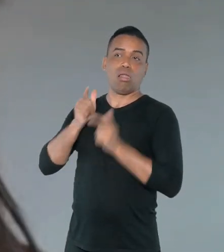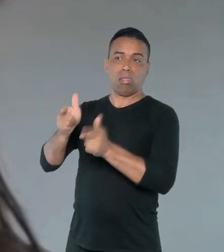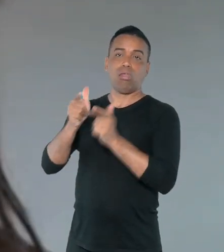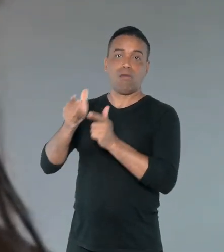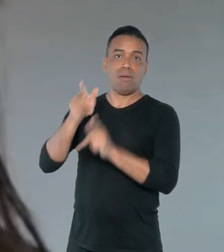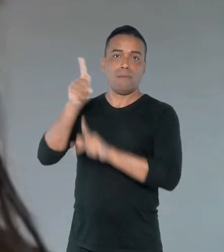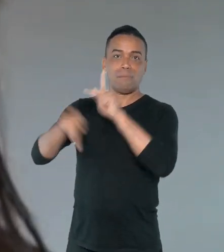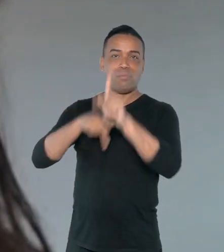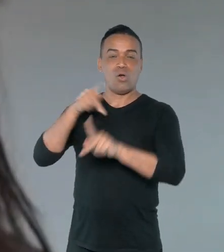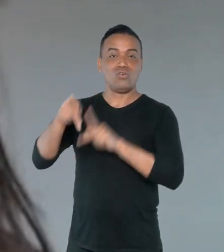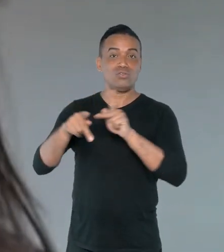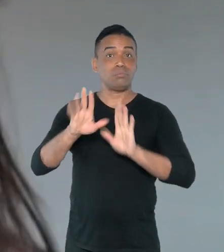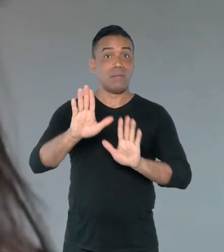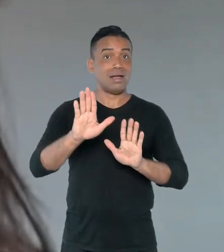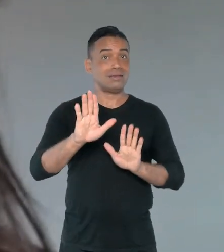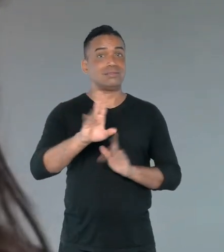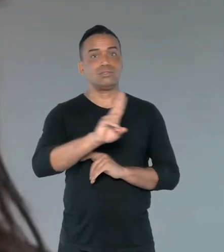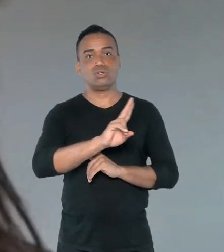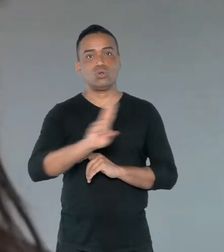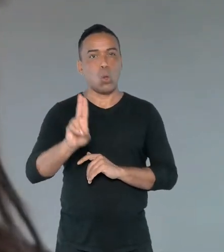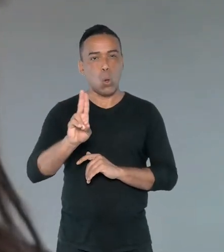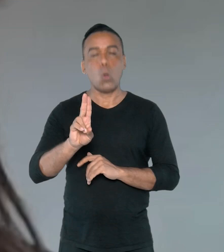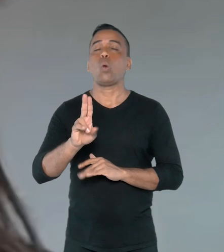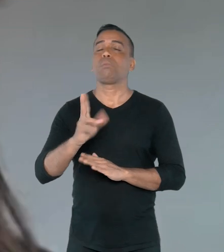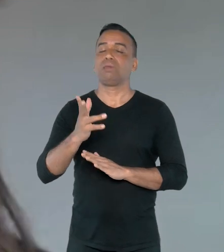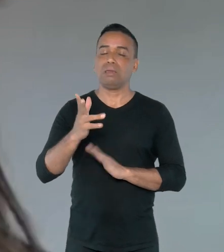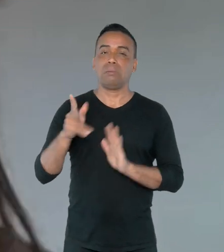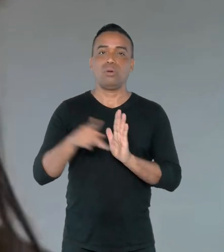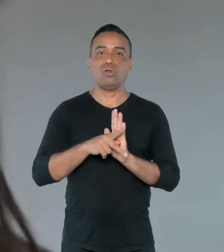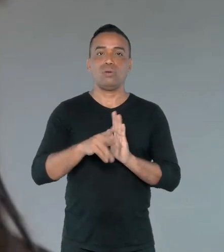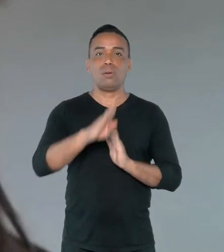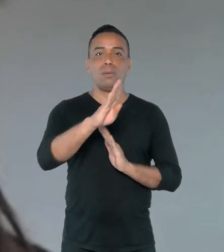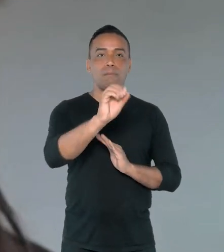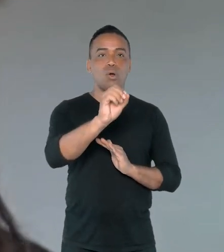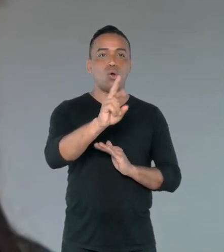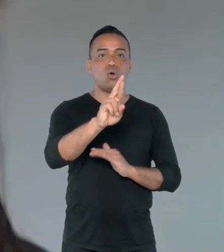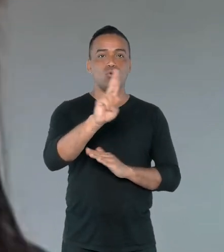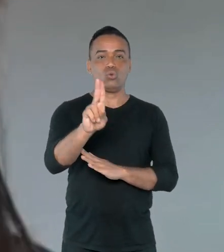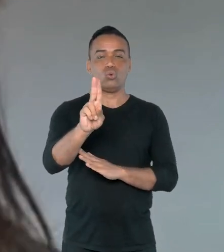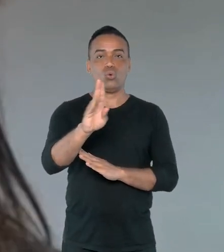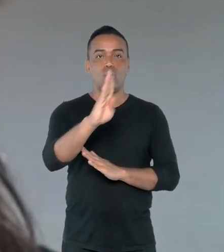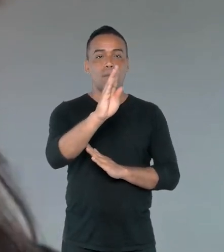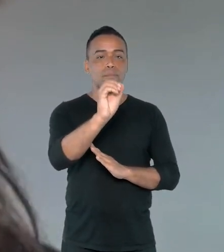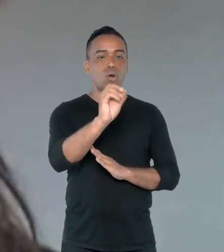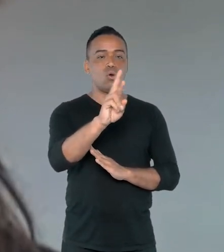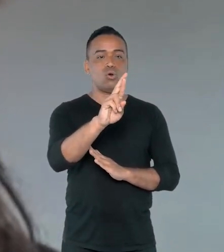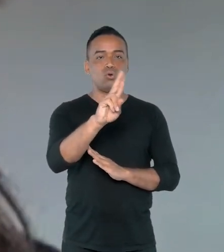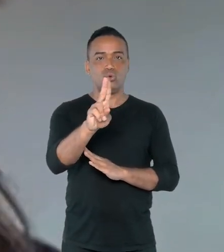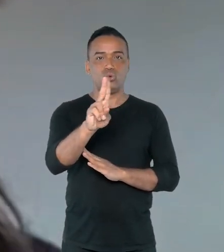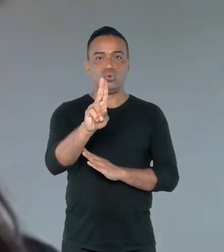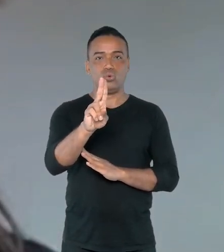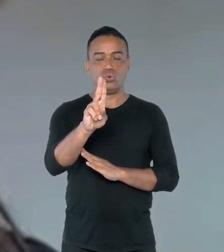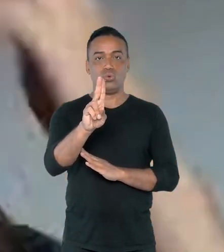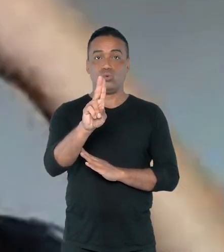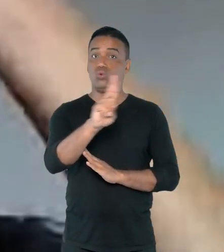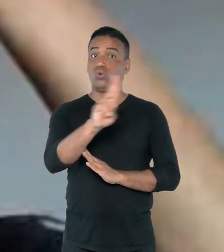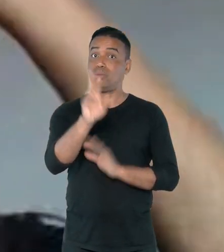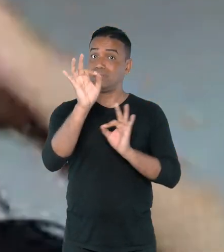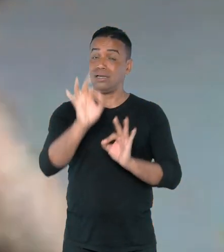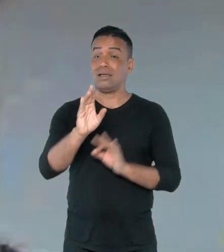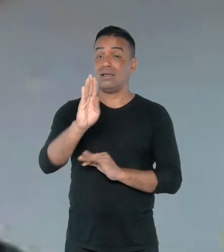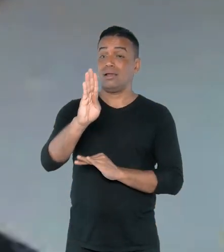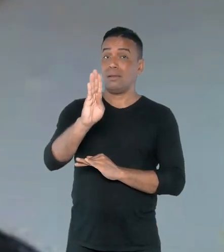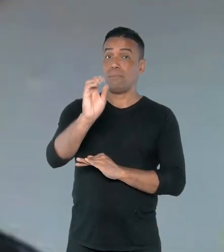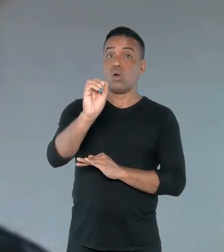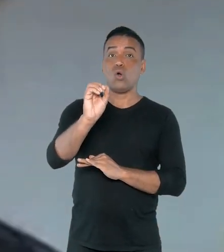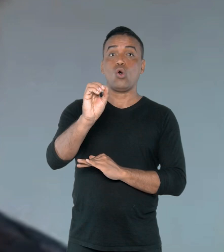se autodenominavam e ainda se autodenominam Borum, é o povo Borum. Então, botocudo